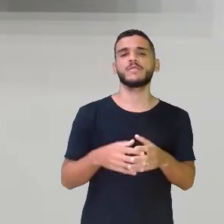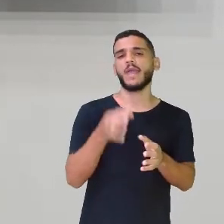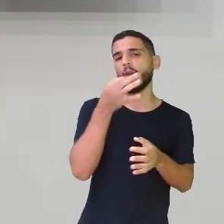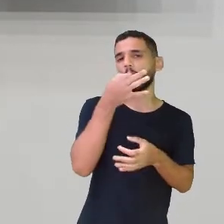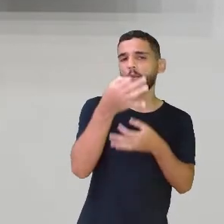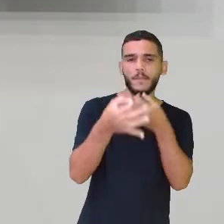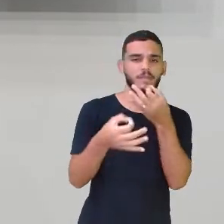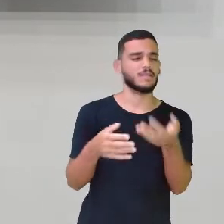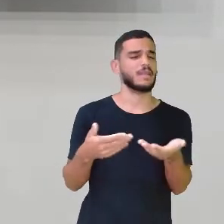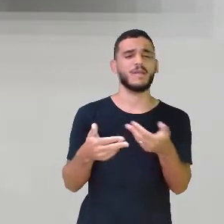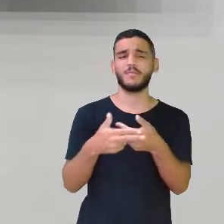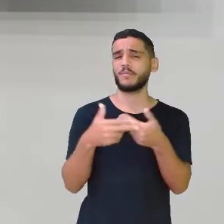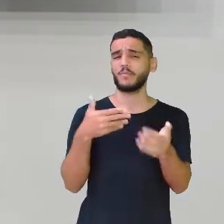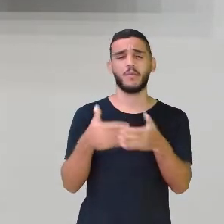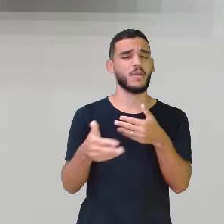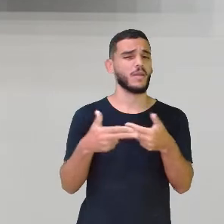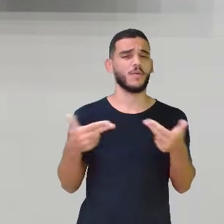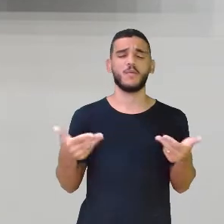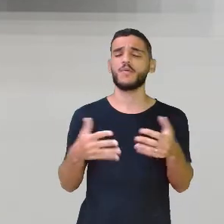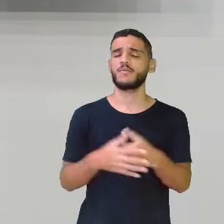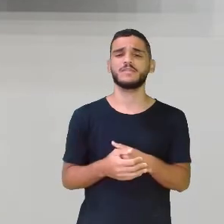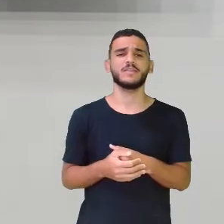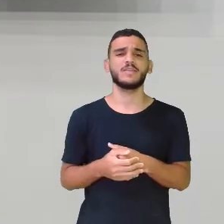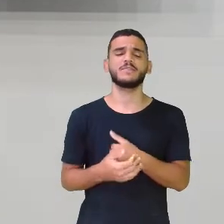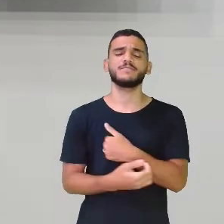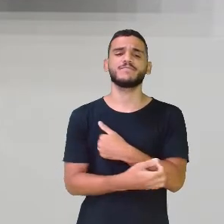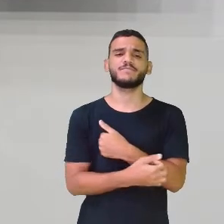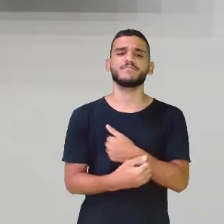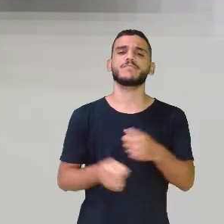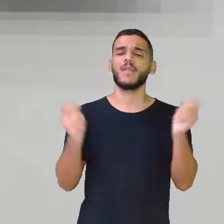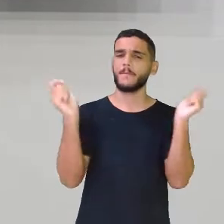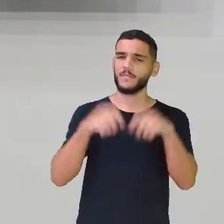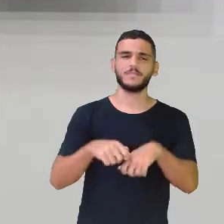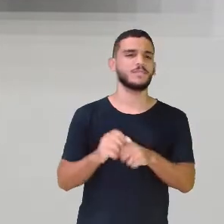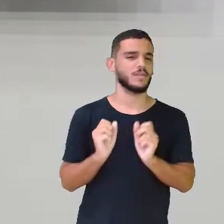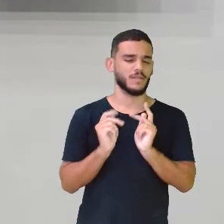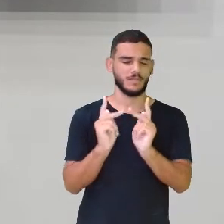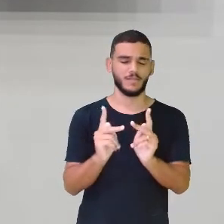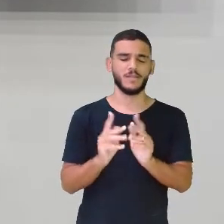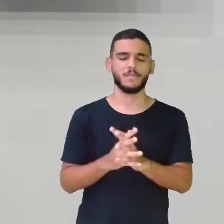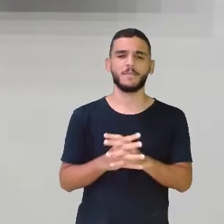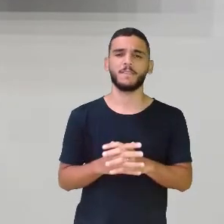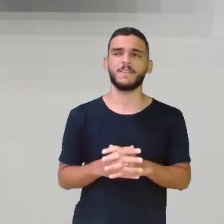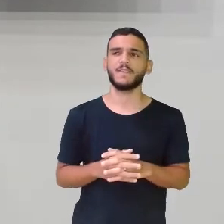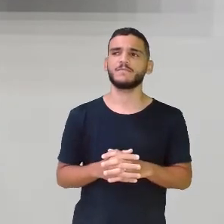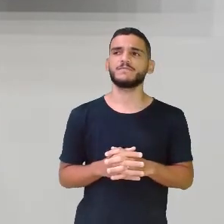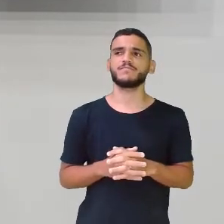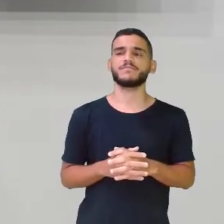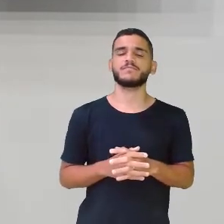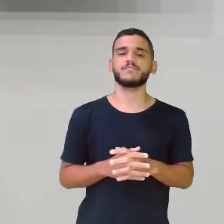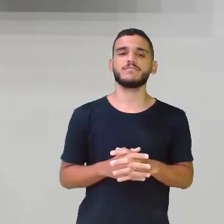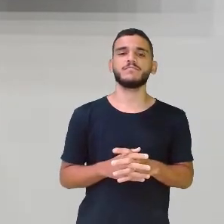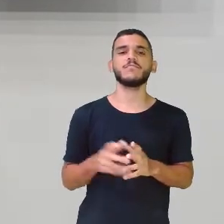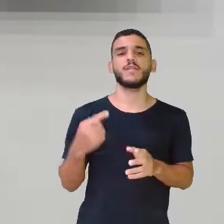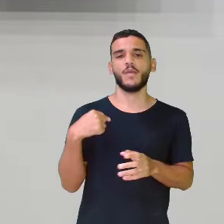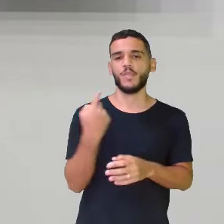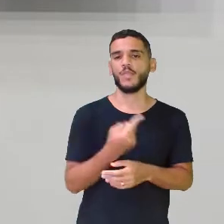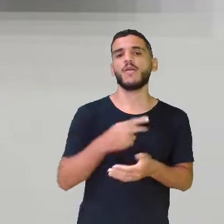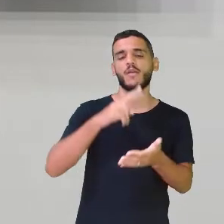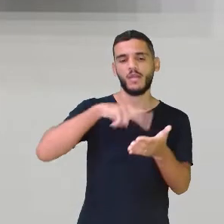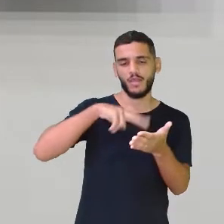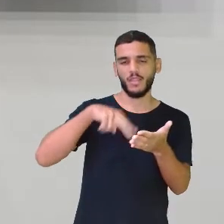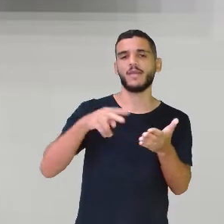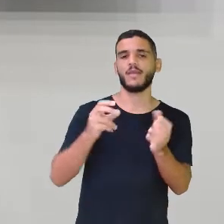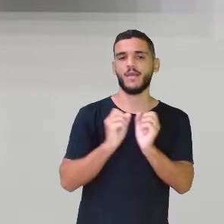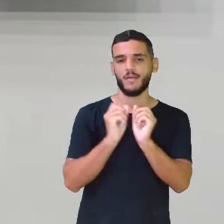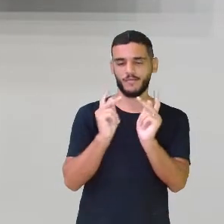boa noite, quer mandar um beijo para a professora, pode. Se chegar, a gente lê por aqui, certo? Mas